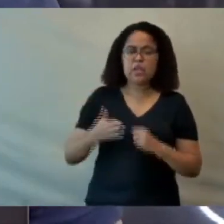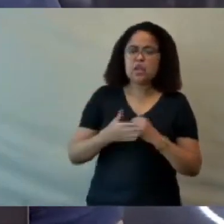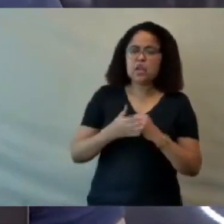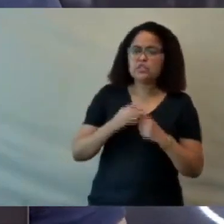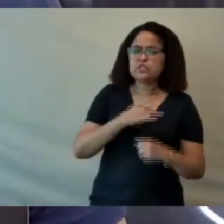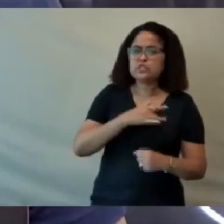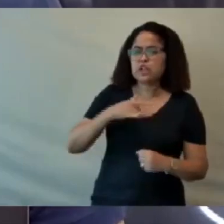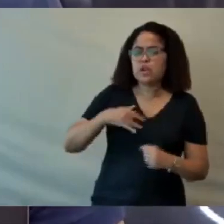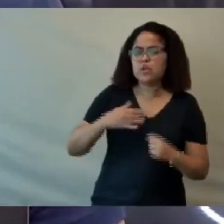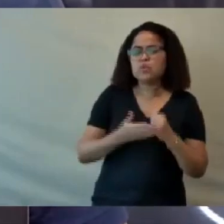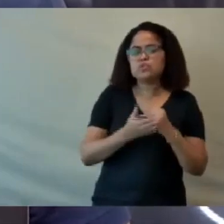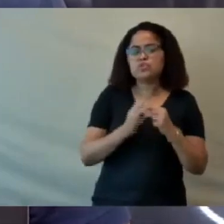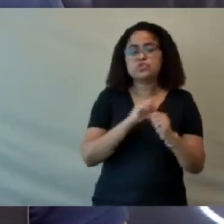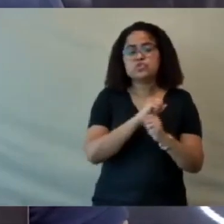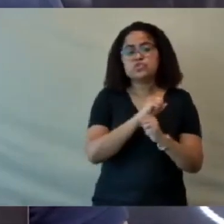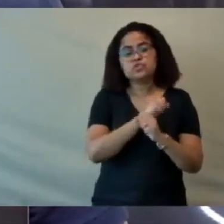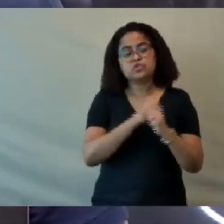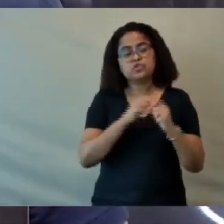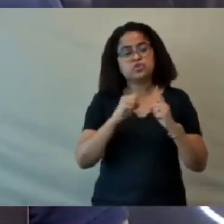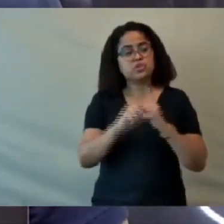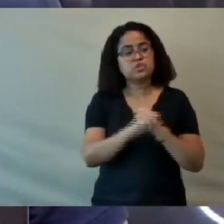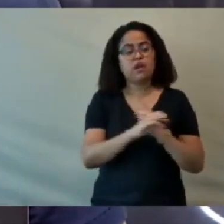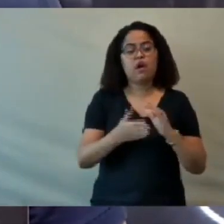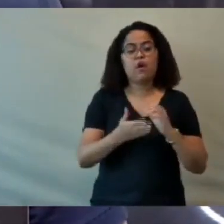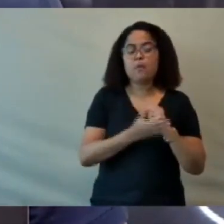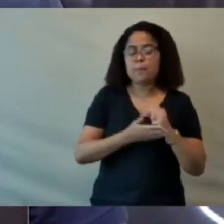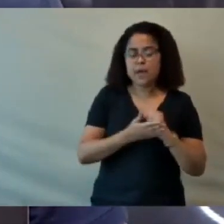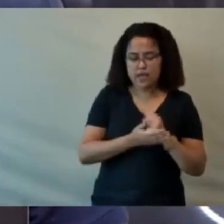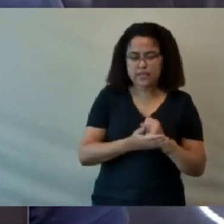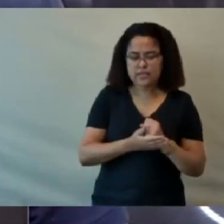e pá saiu minha tela aqui